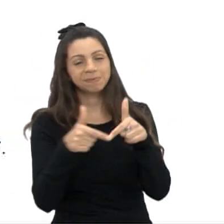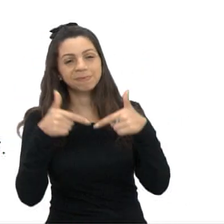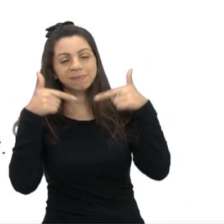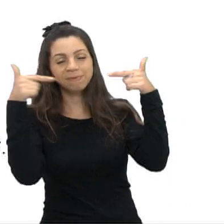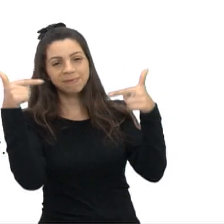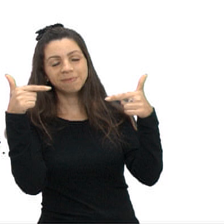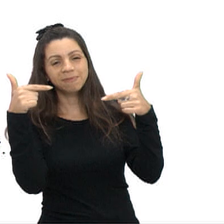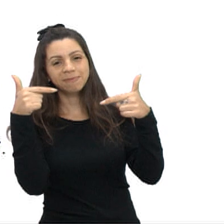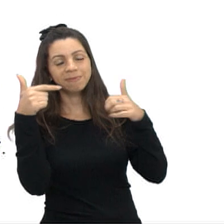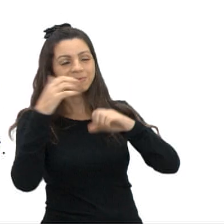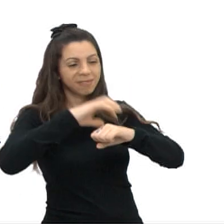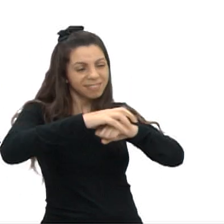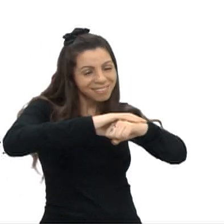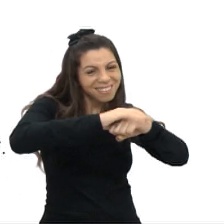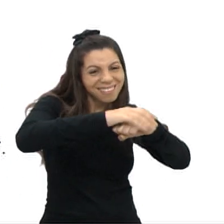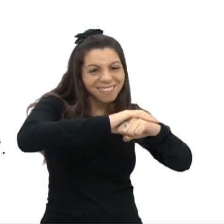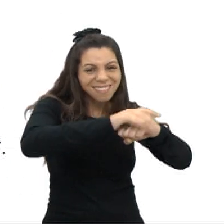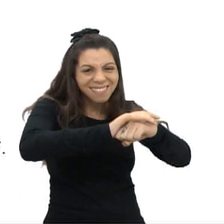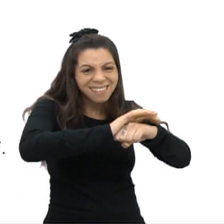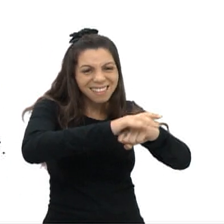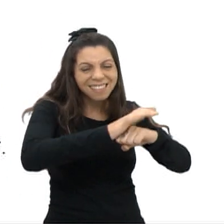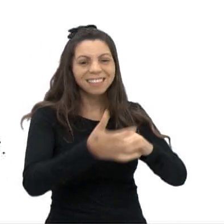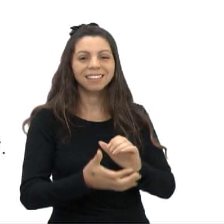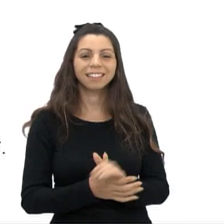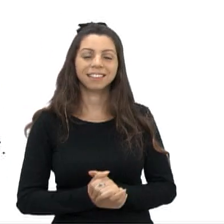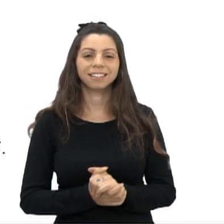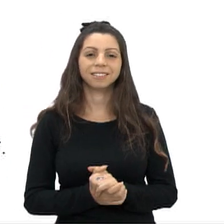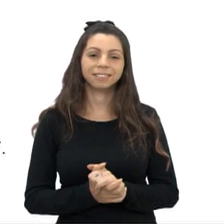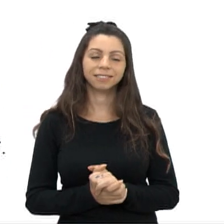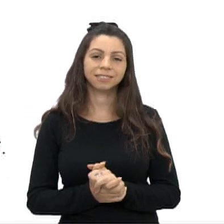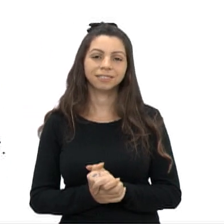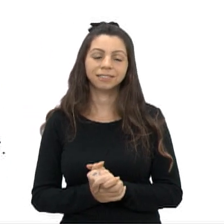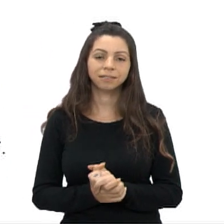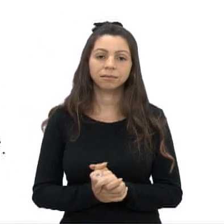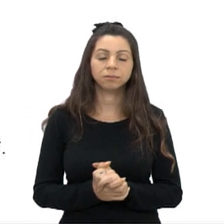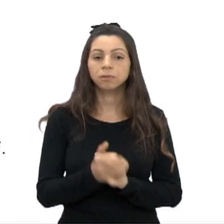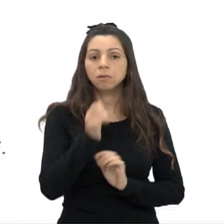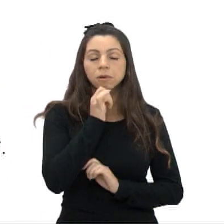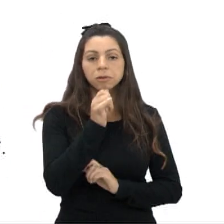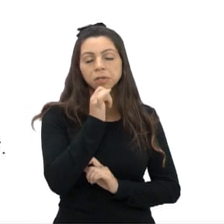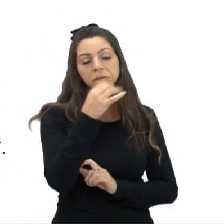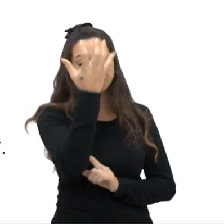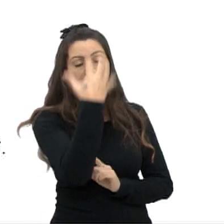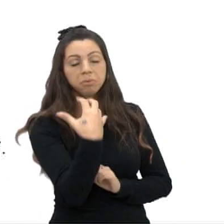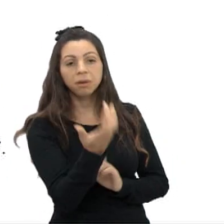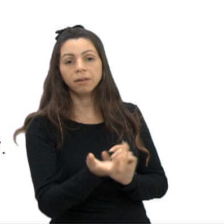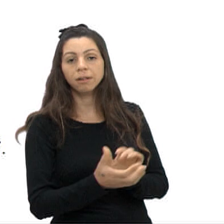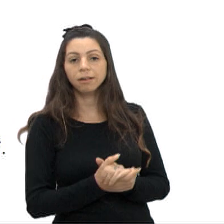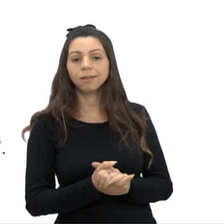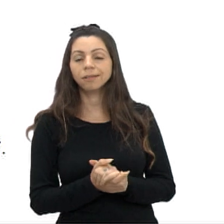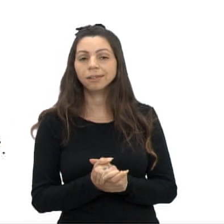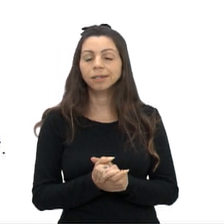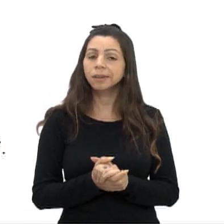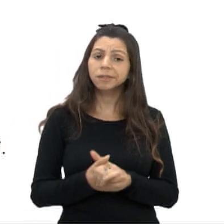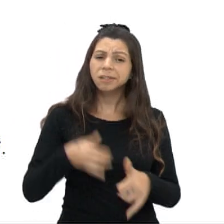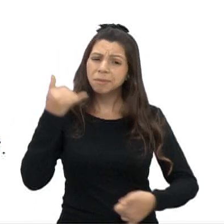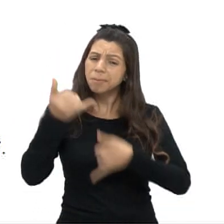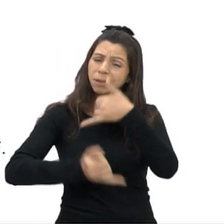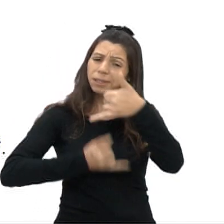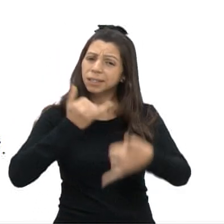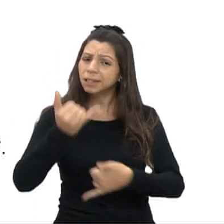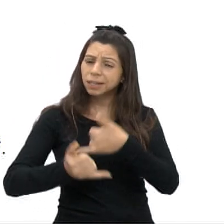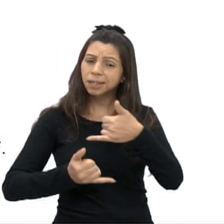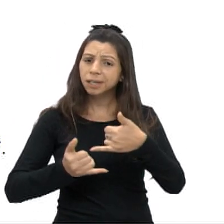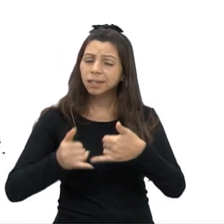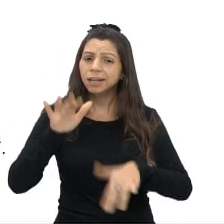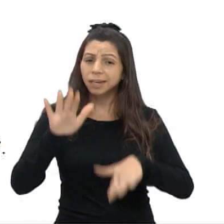afagou meus cabelos, delicada. Não adianta ficar emburrado. faz o jogo do faz de conta. Às